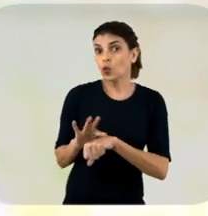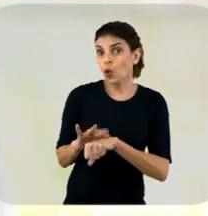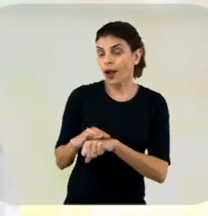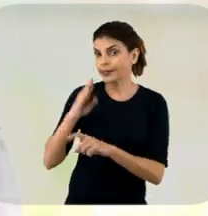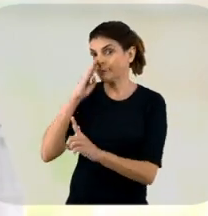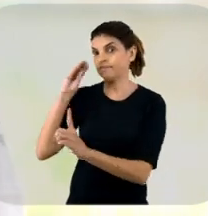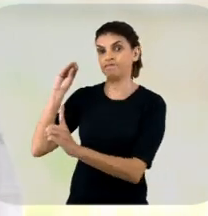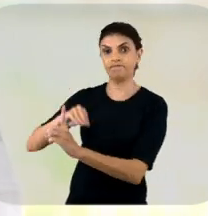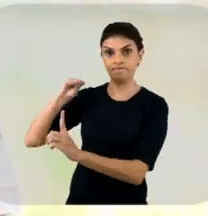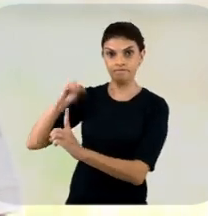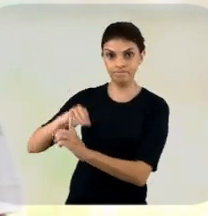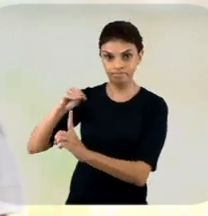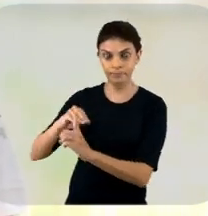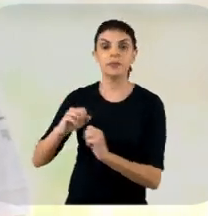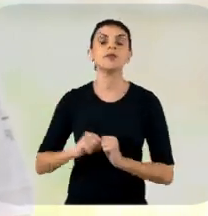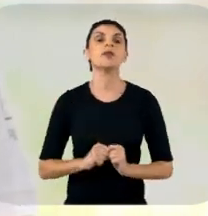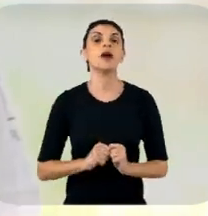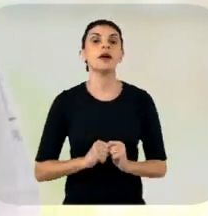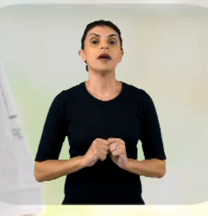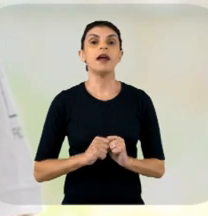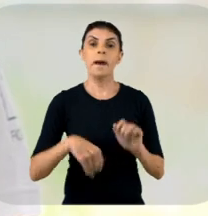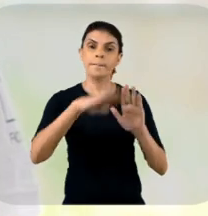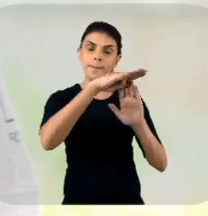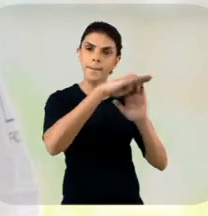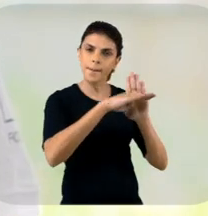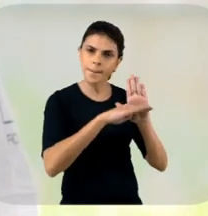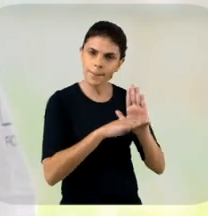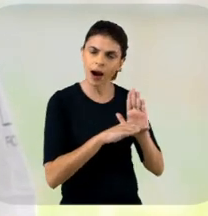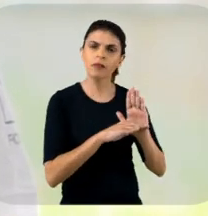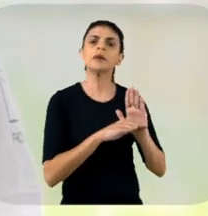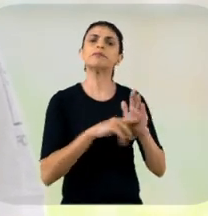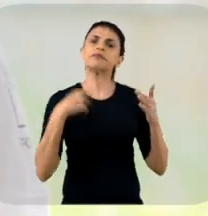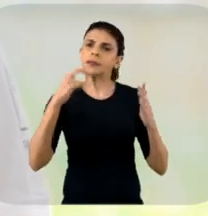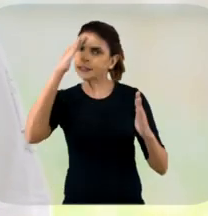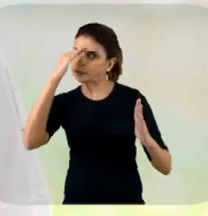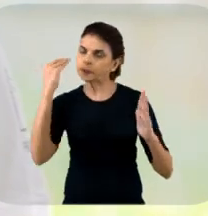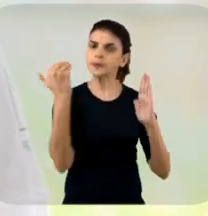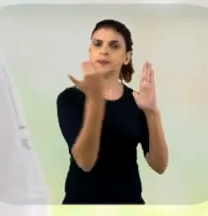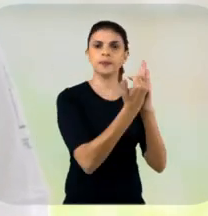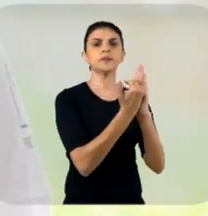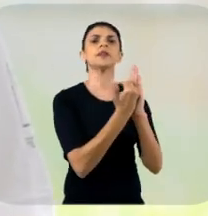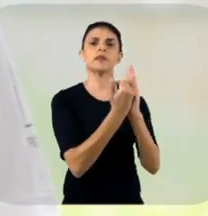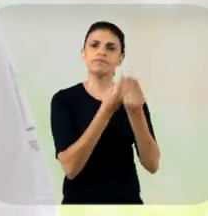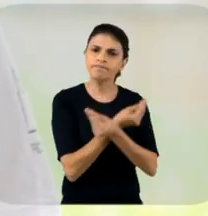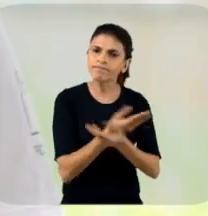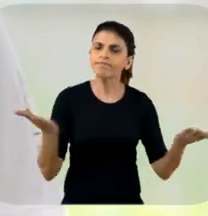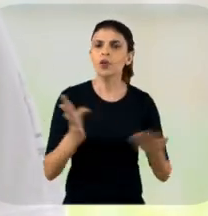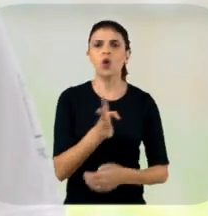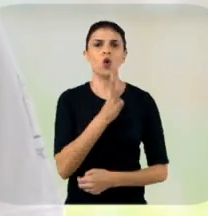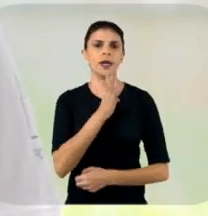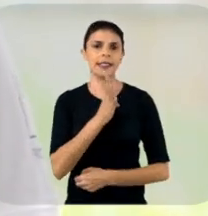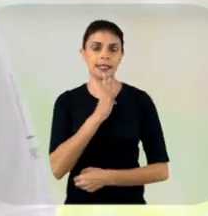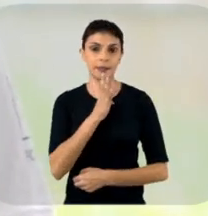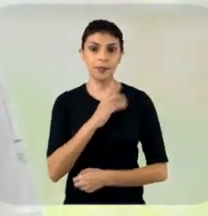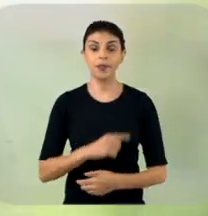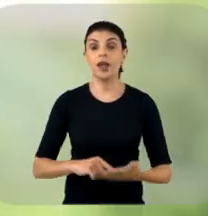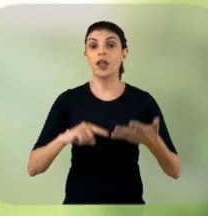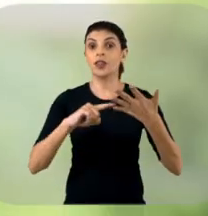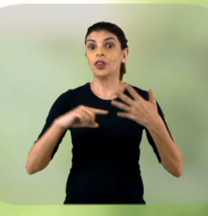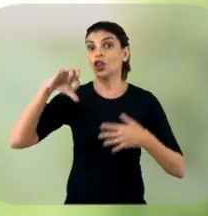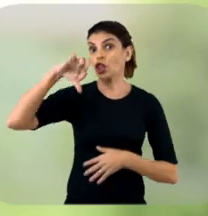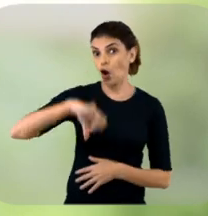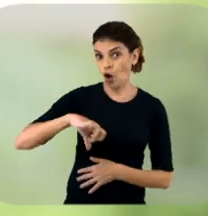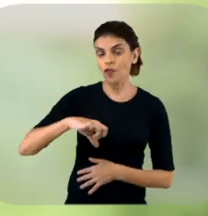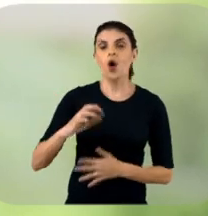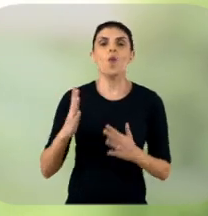de doenças negligenciadas. Os protocolos e fluxo precisam ser de amplo conhecimento.